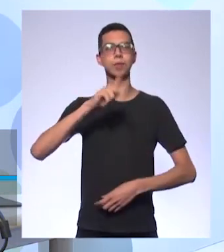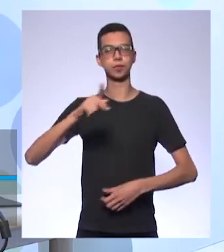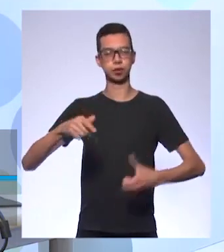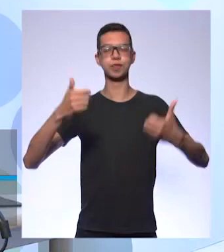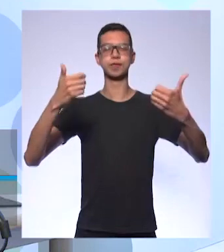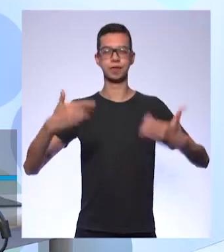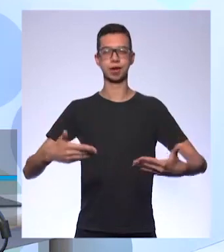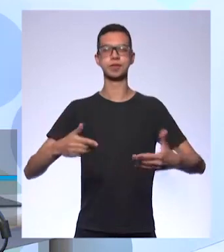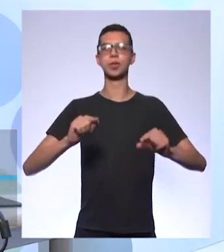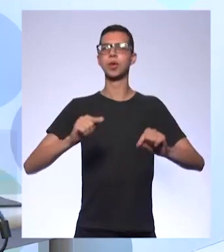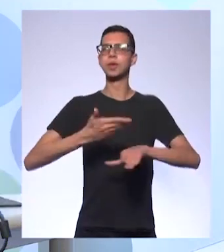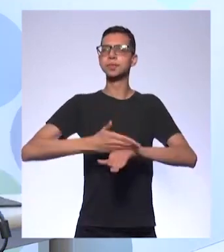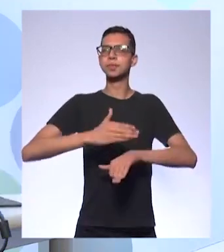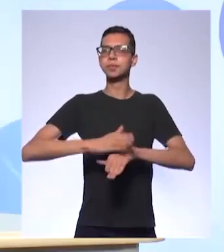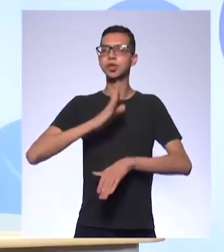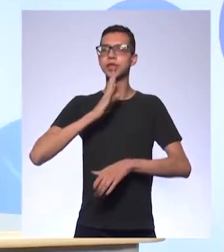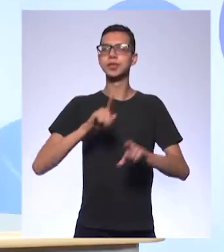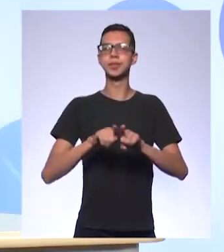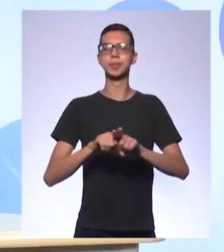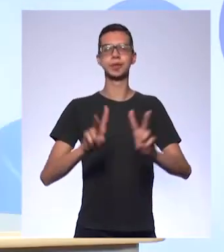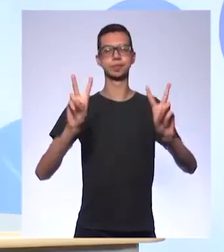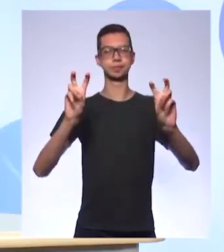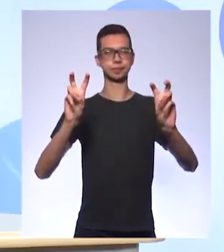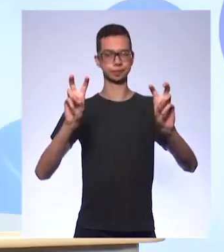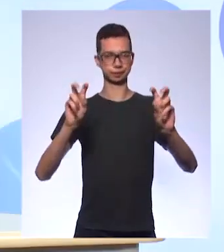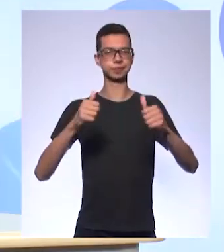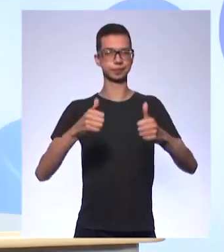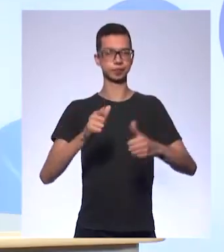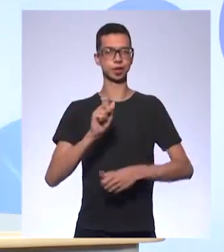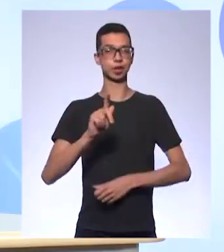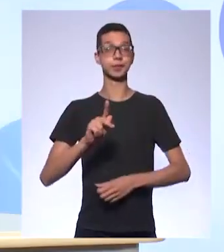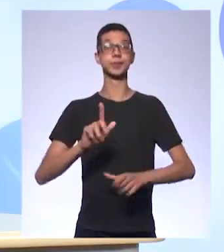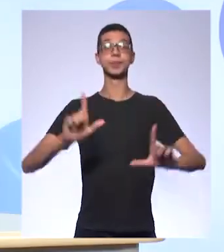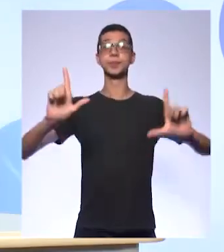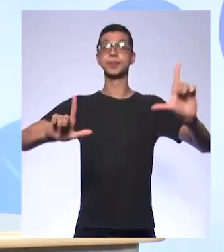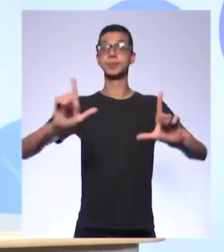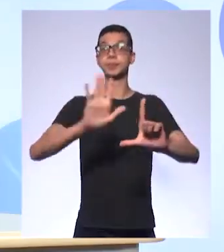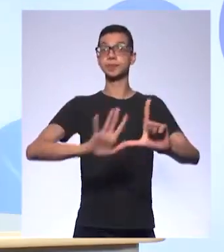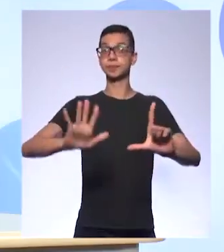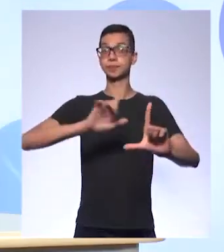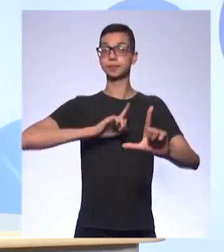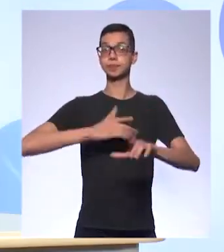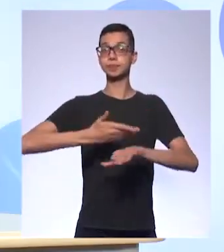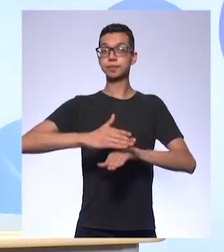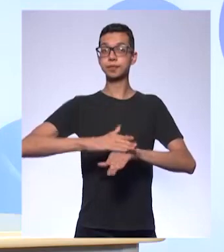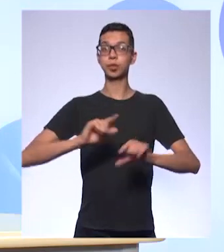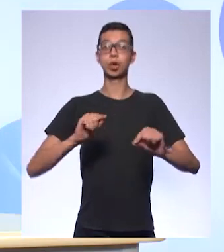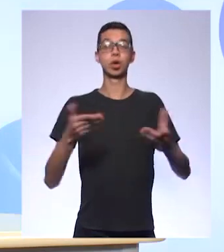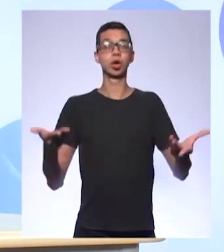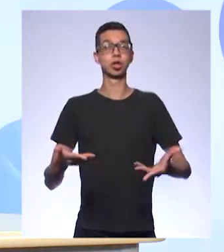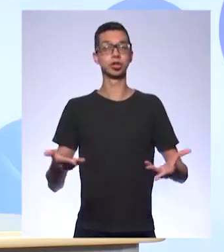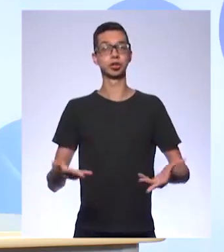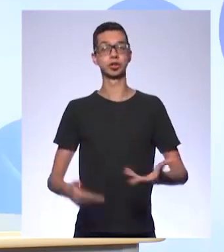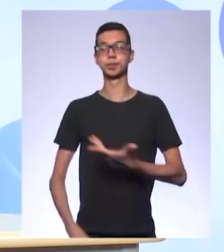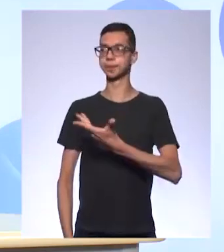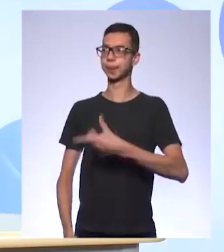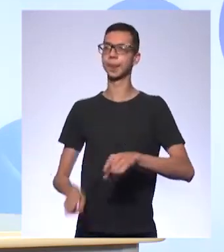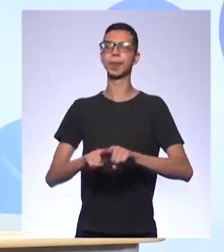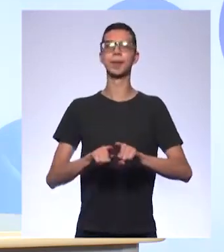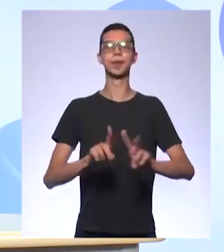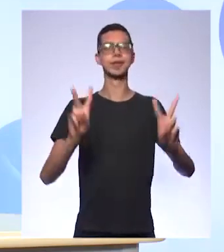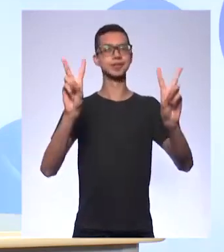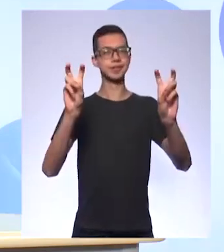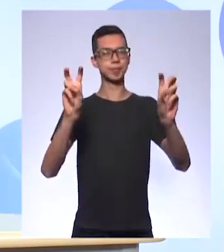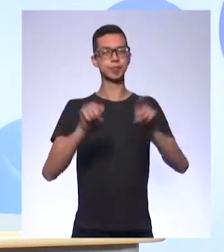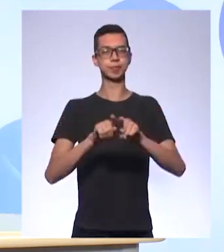o tema da aula. Né? Exatamente. Então vai aparecer aí na tela para vocês a habilidade que trabalharemos na aula de hoje e os temas e